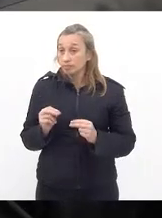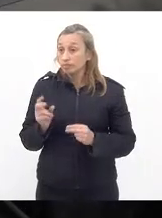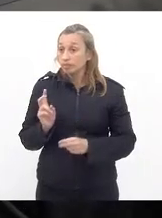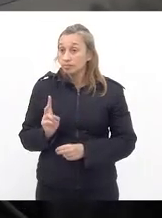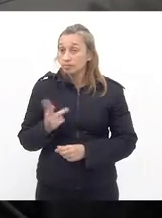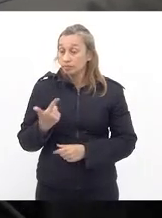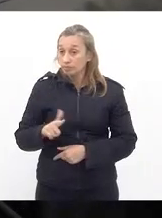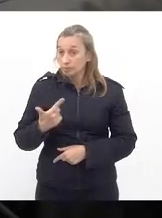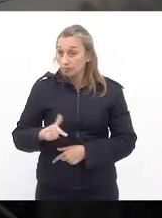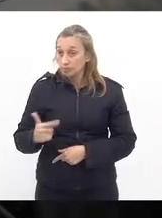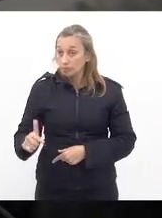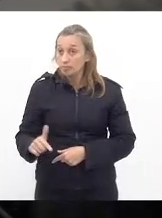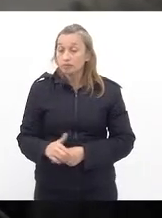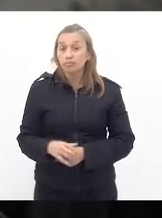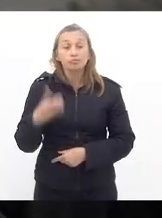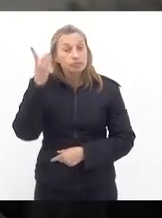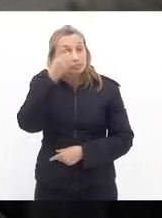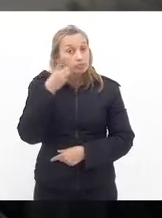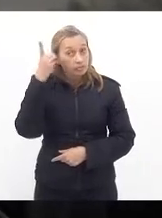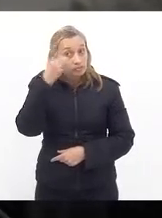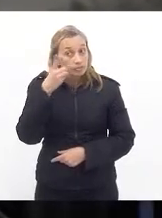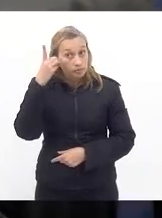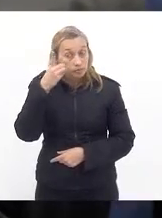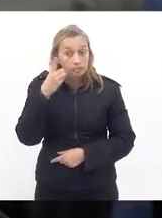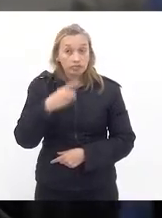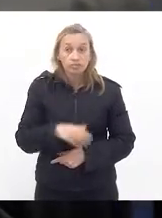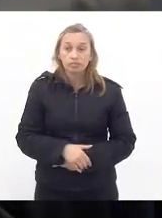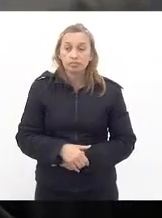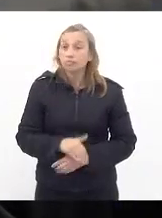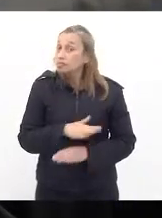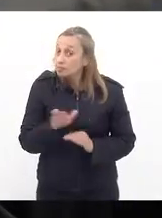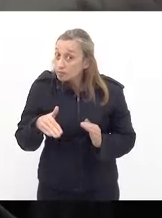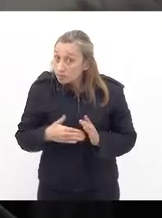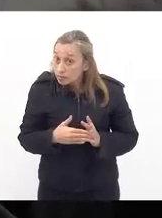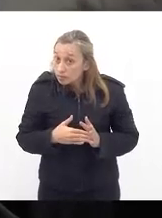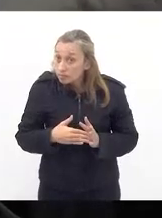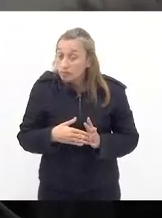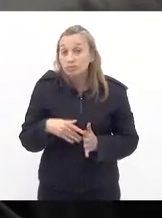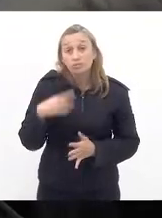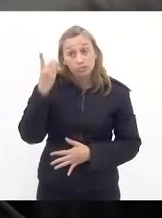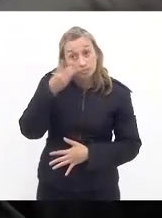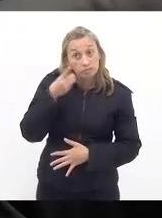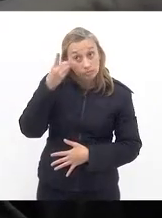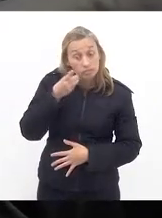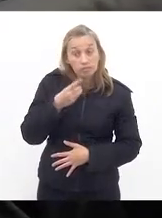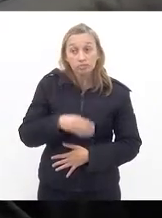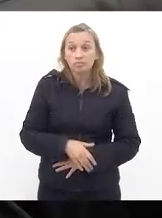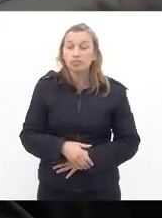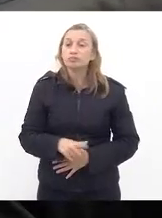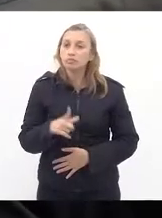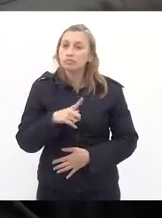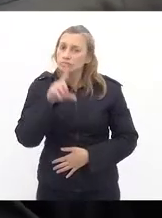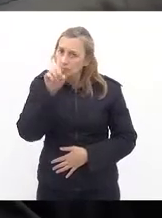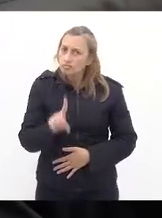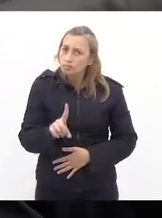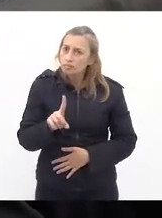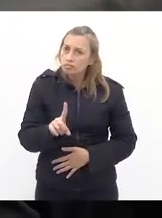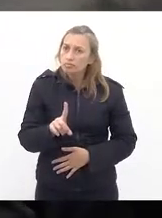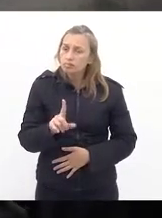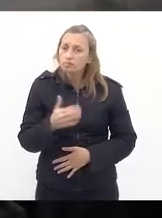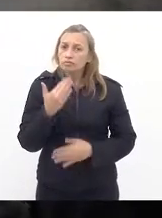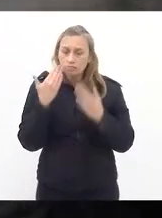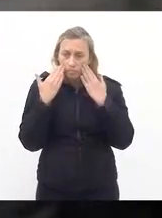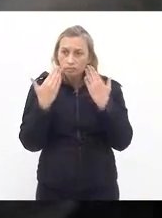repetida o que os deputados todos e todas sem exceção têm o direito EA prerrogativa